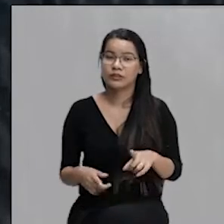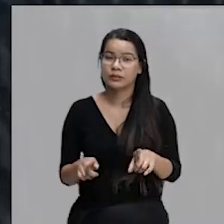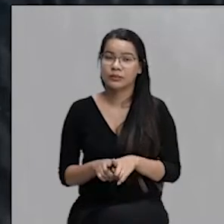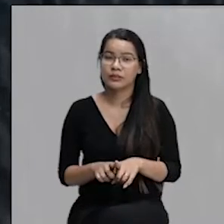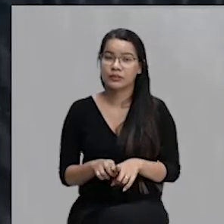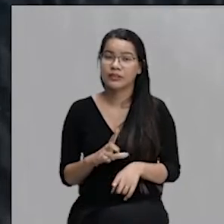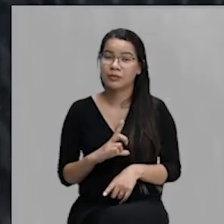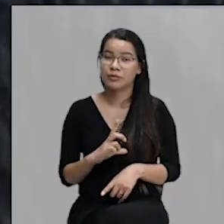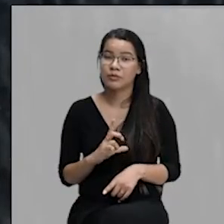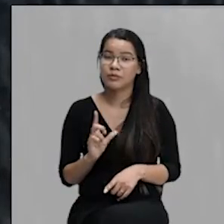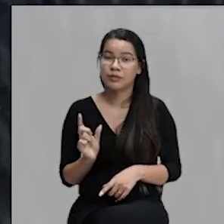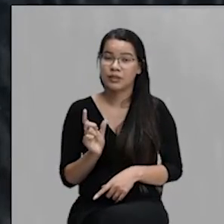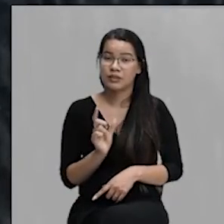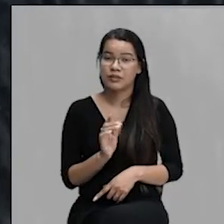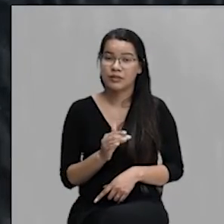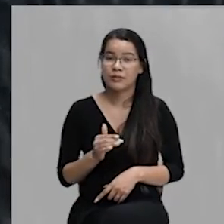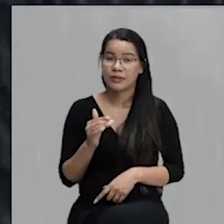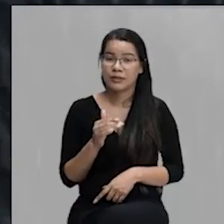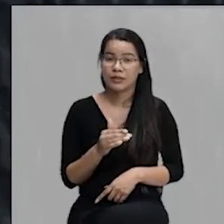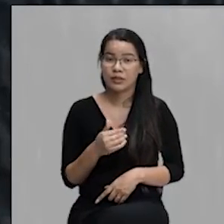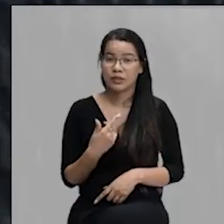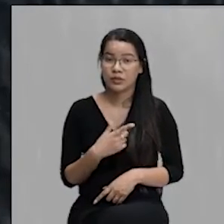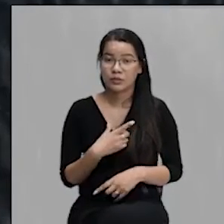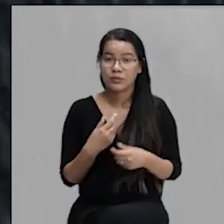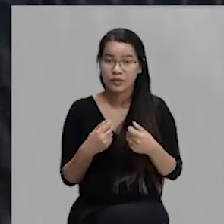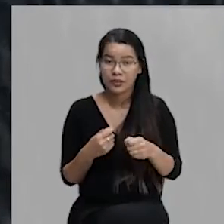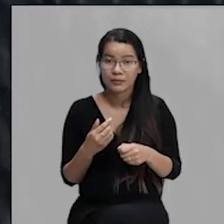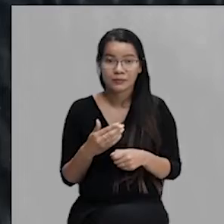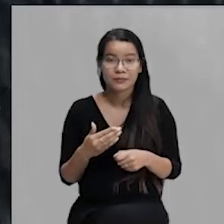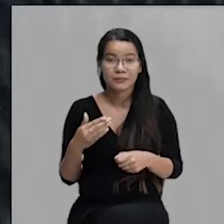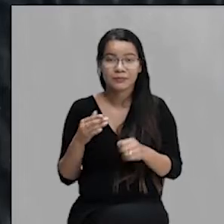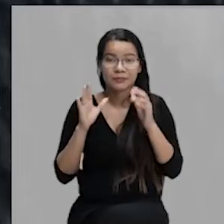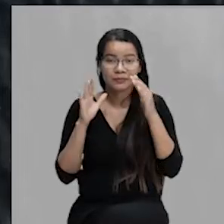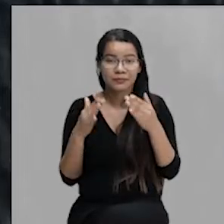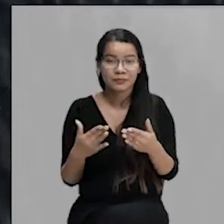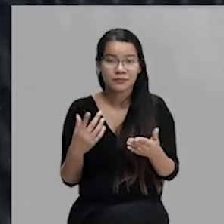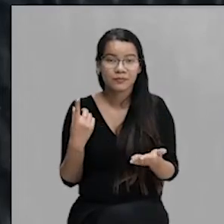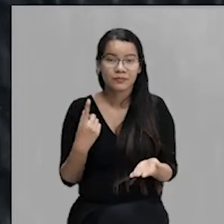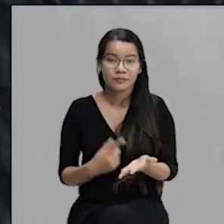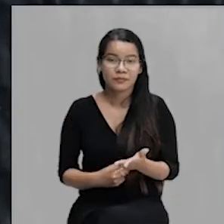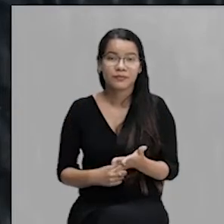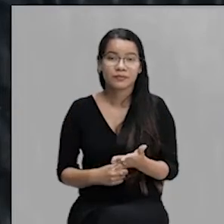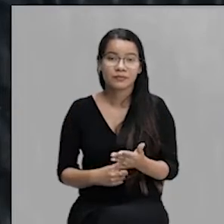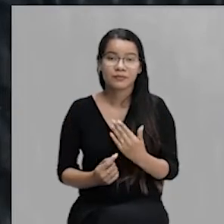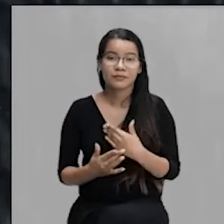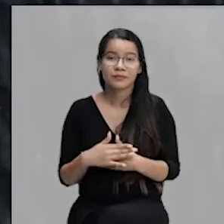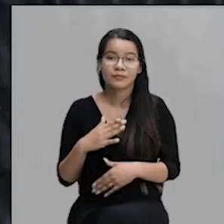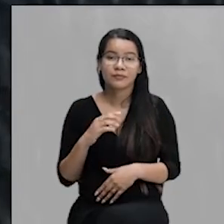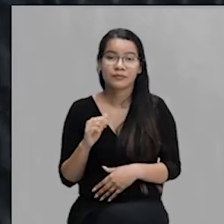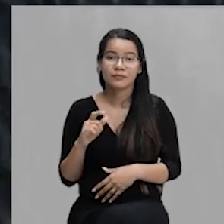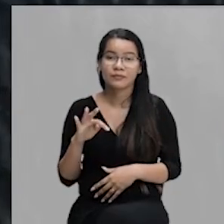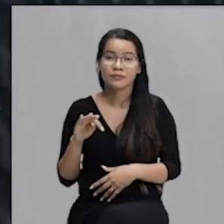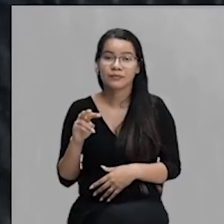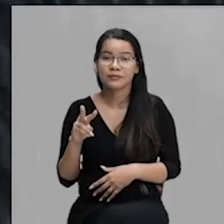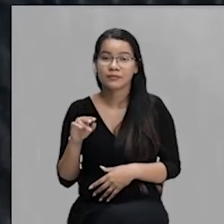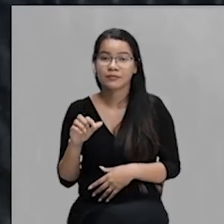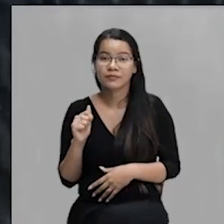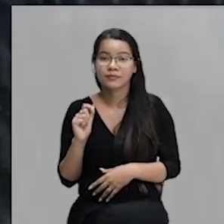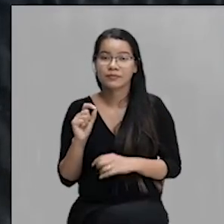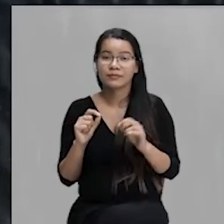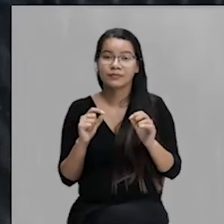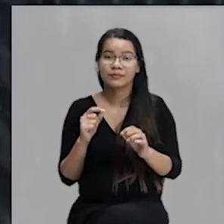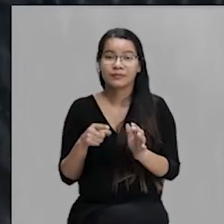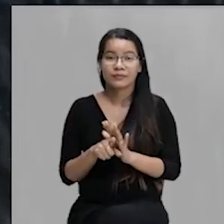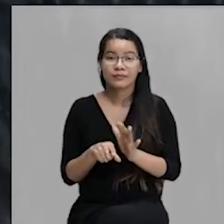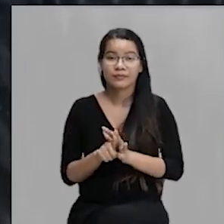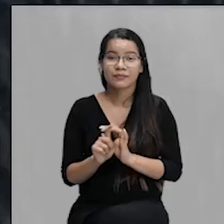tem parte nisso? Será que a gente não pode participar de forma direta, efetiva, de forma mais ativa, para que essa questão